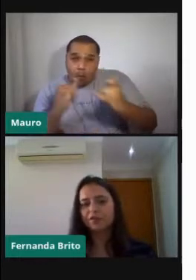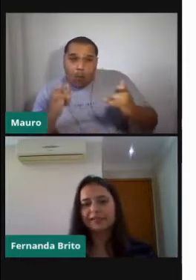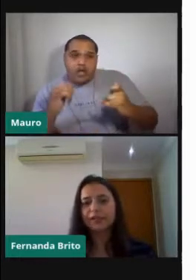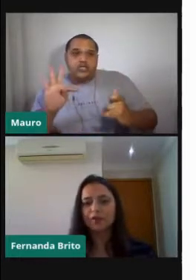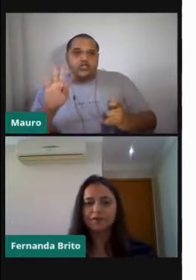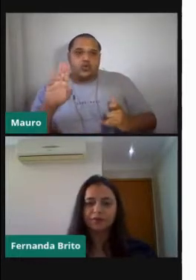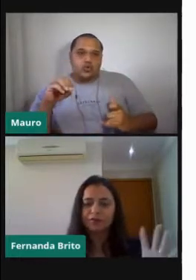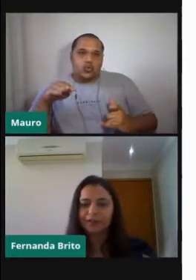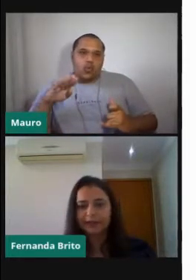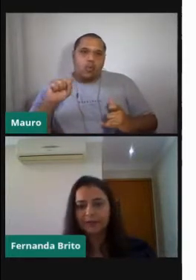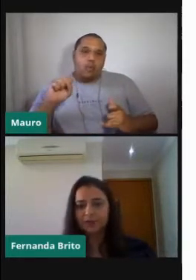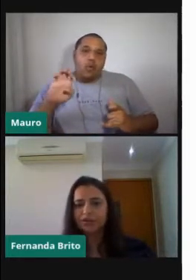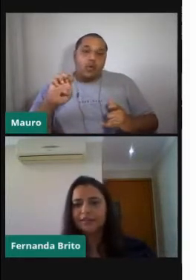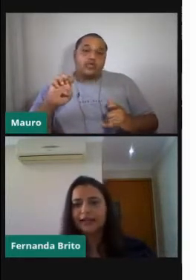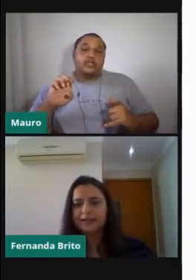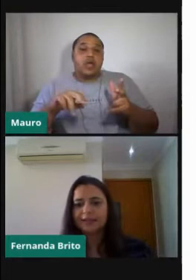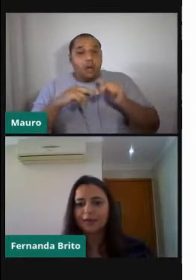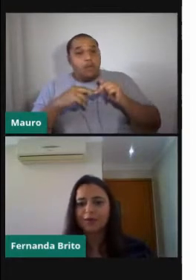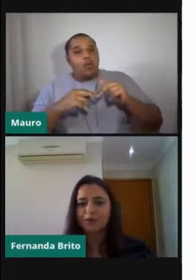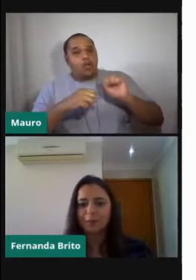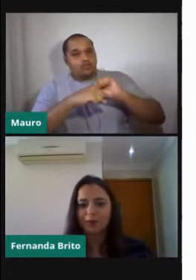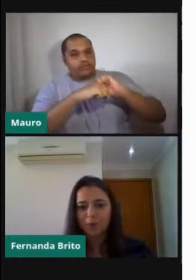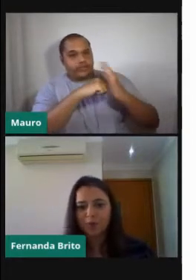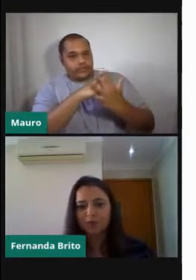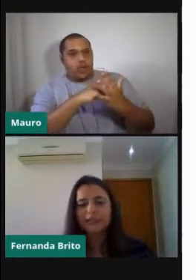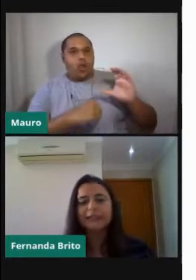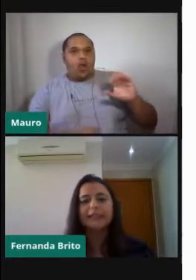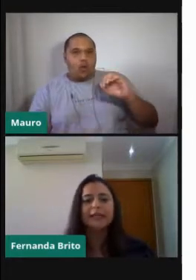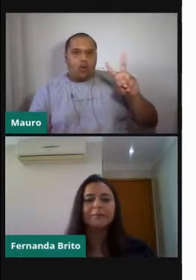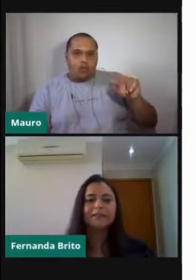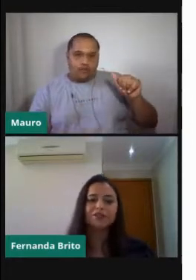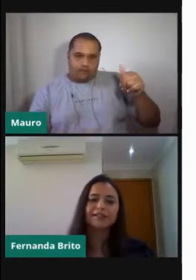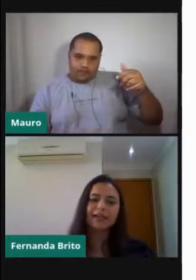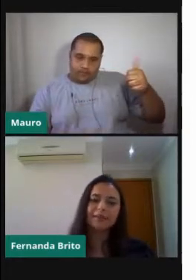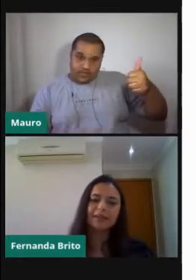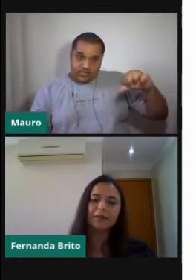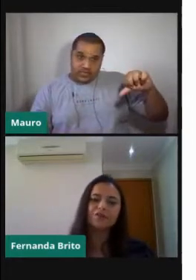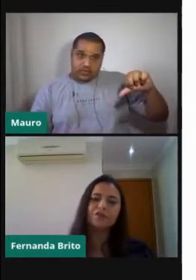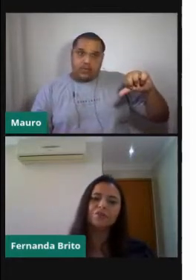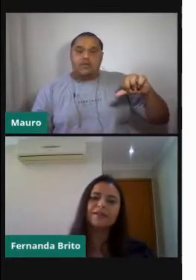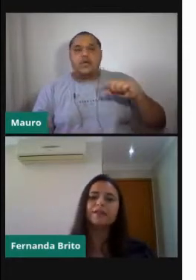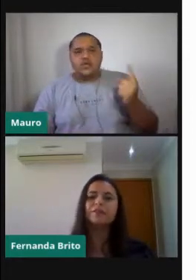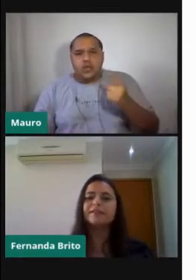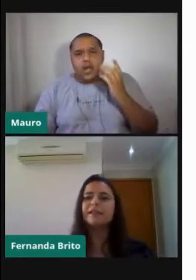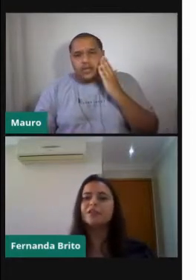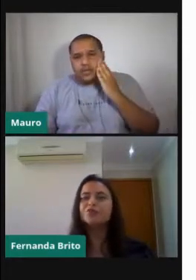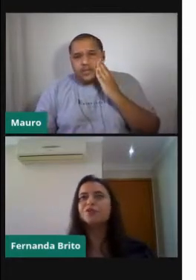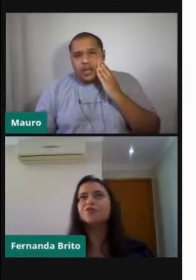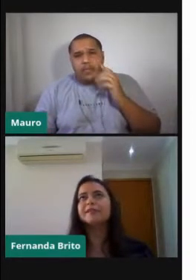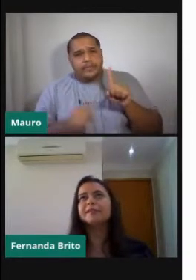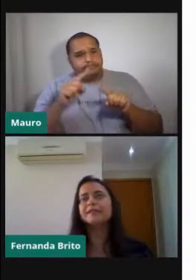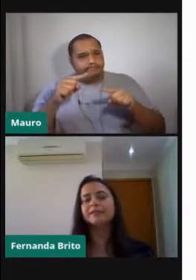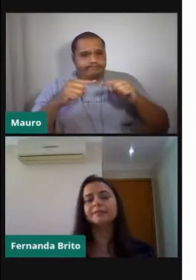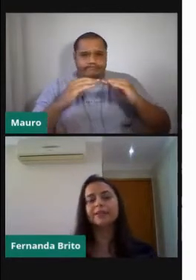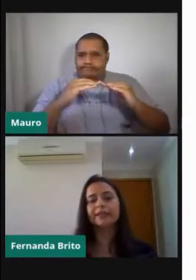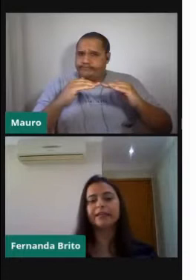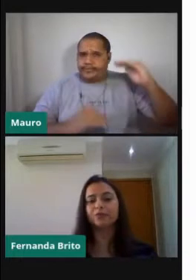pela Covid-19. Não vou entrar em muitos detalhes aqui, que o tempo é curto, né, mas a gente sabe que há uma desregulação nesse eixo